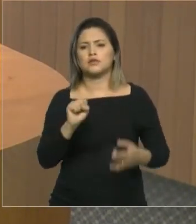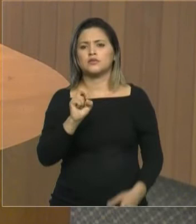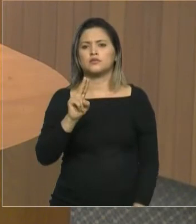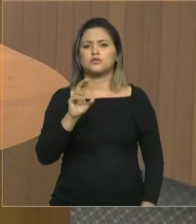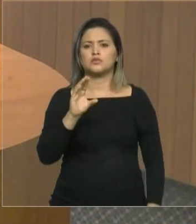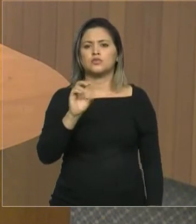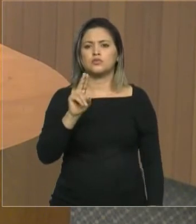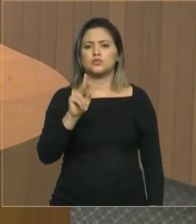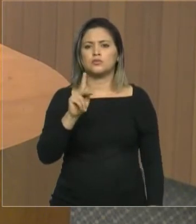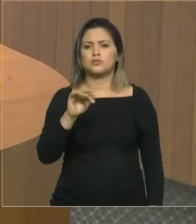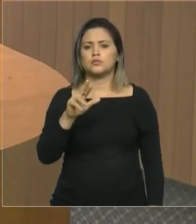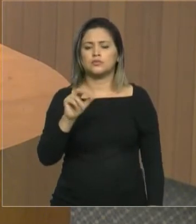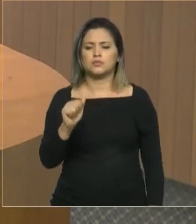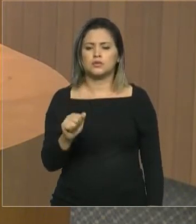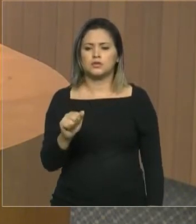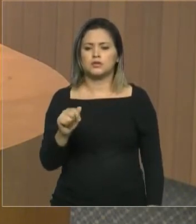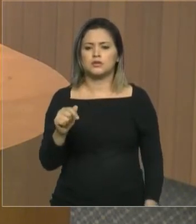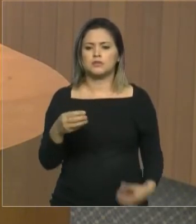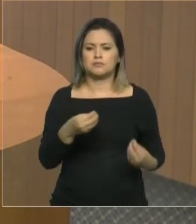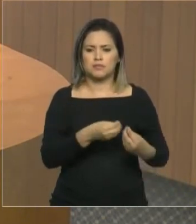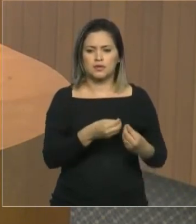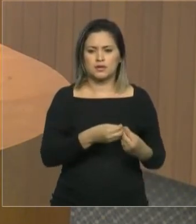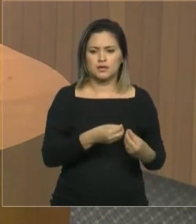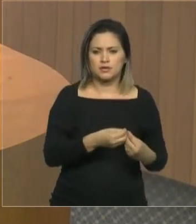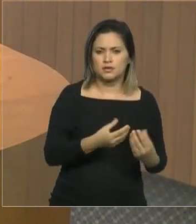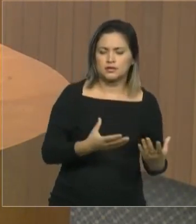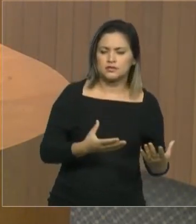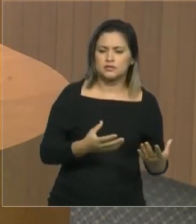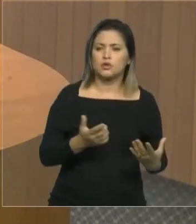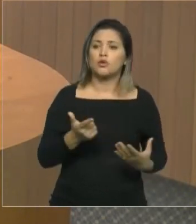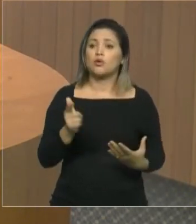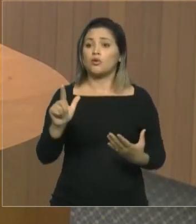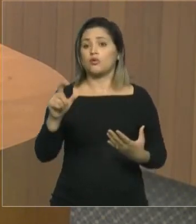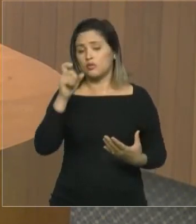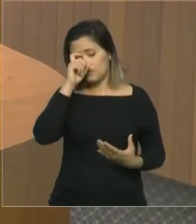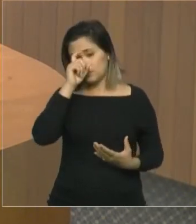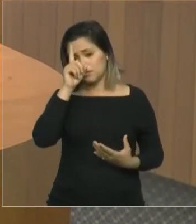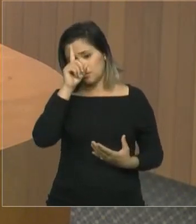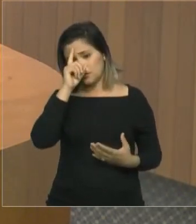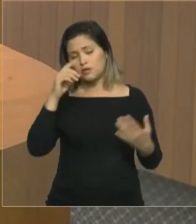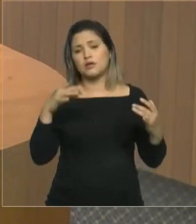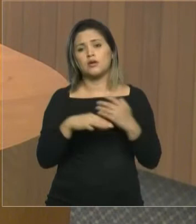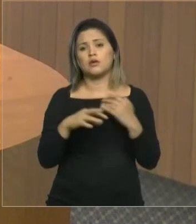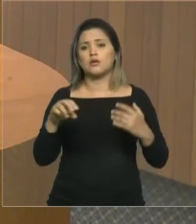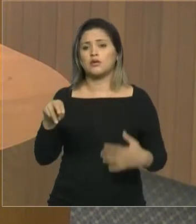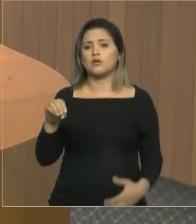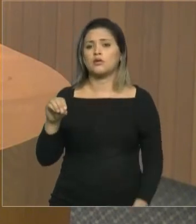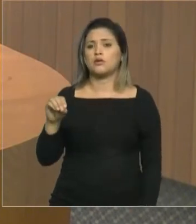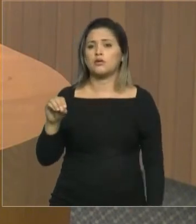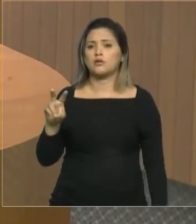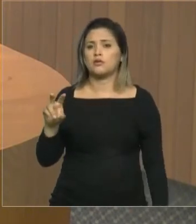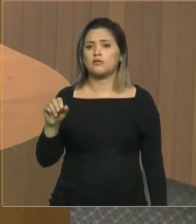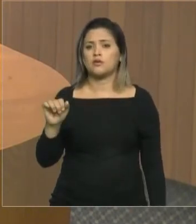fica ao lado. Ao lado você tem um outro hospital de 20 leitos, que é na cidade de Nova York, que são cidades